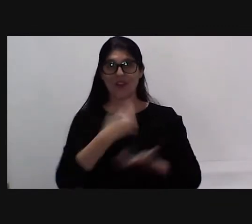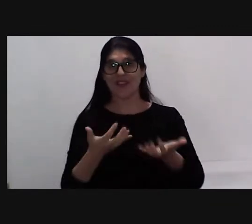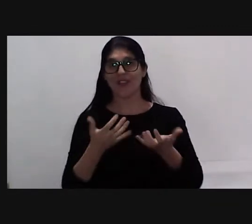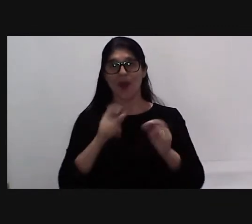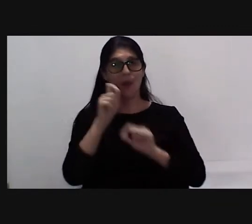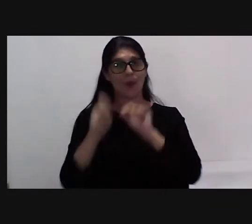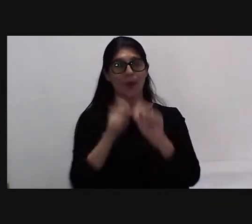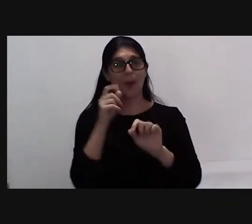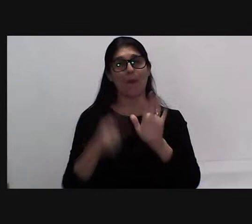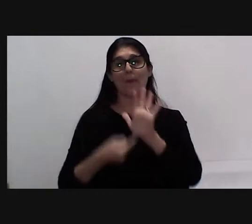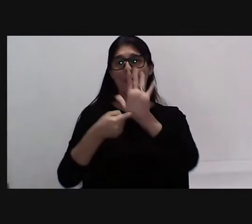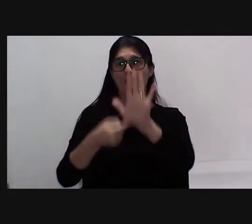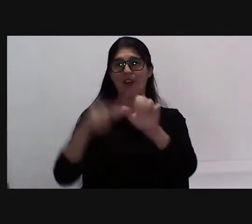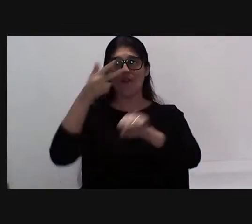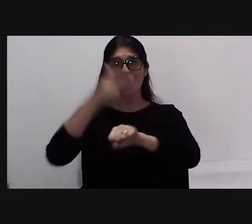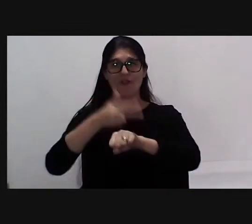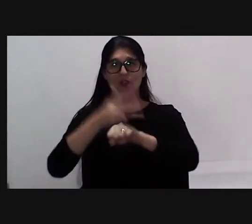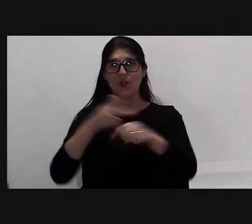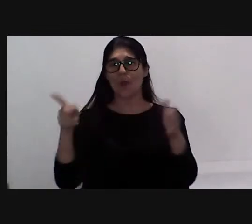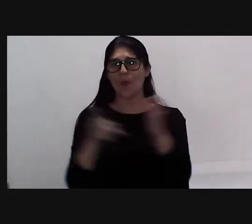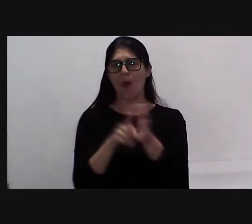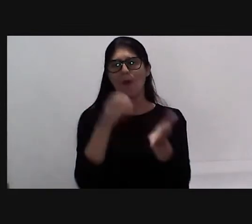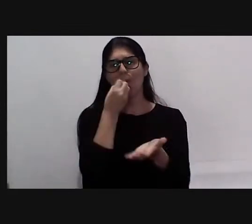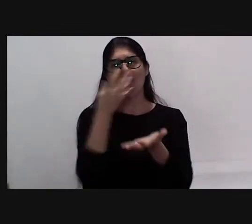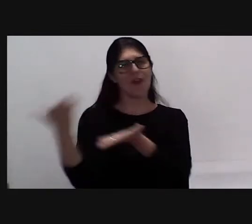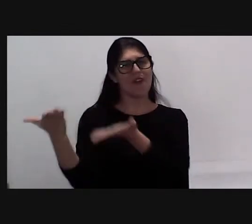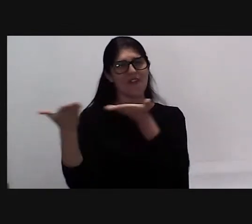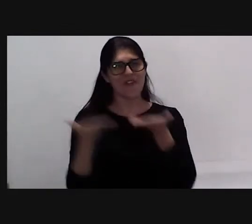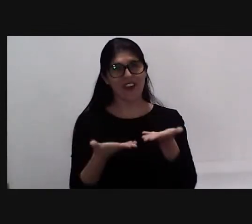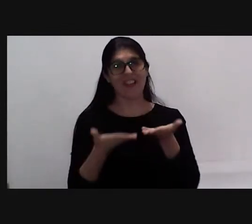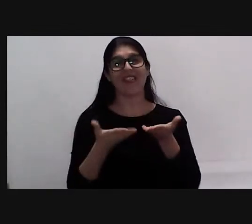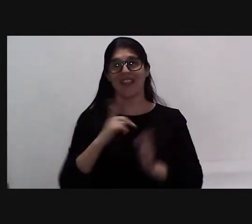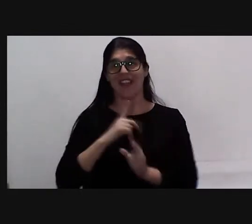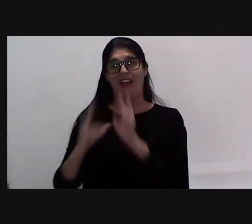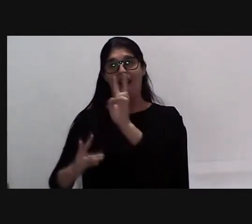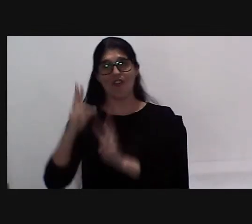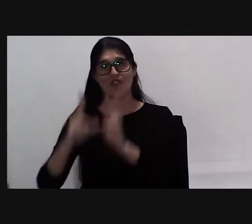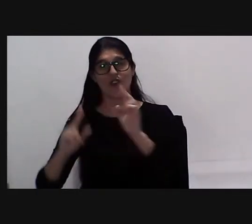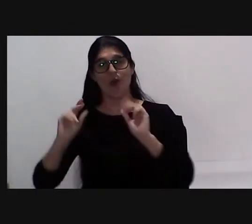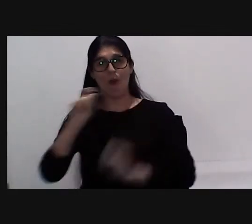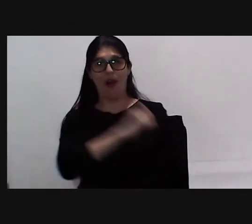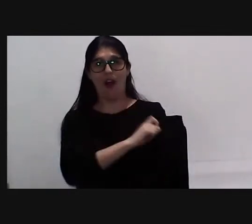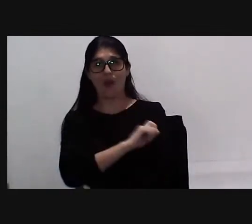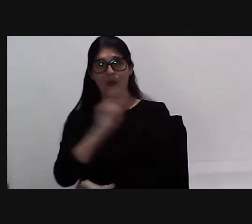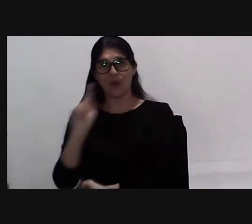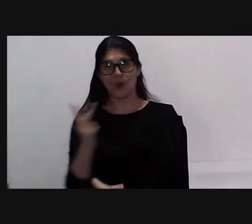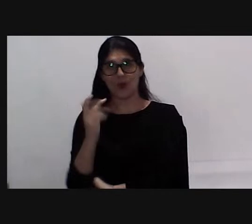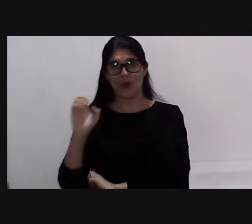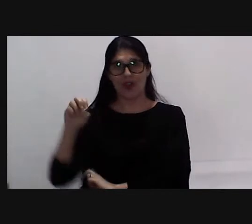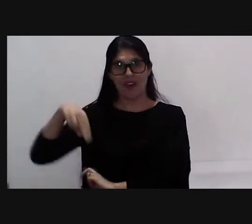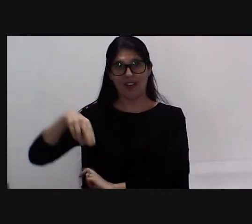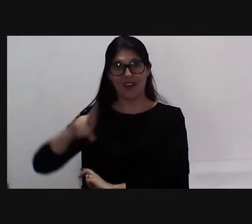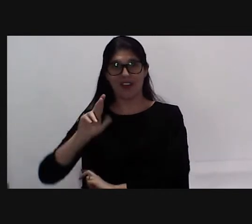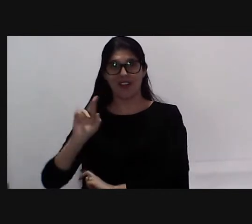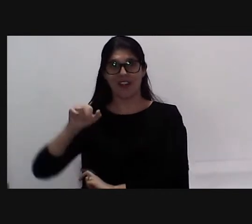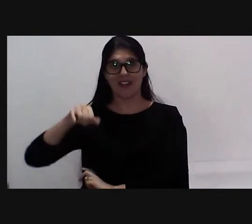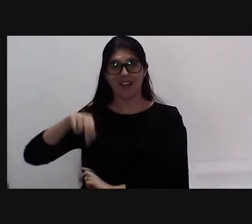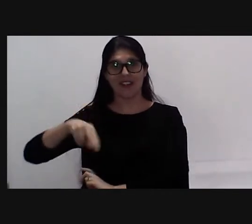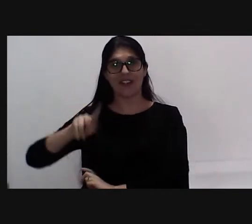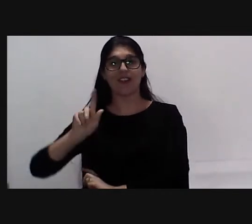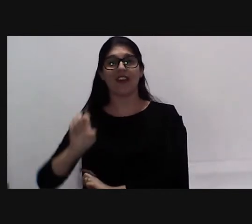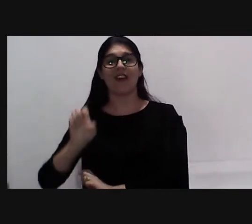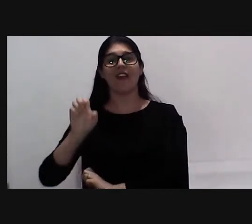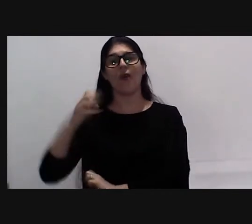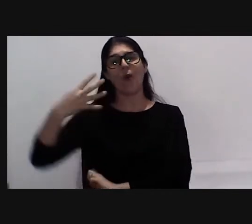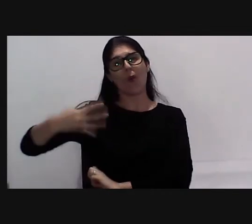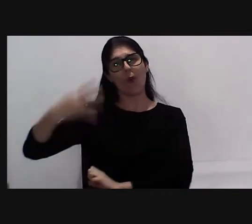de abertura institucional de boas-vindas, que foi editado pelo nosso estudante Henrique Santos, do quarto ano do áudio e